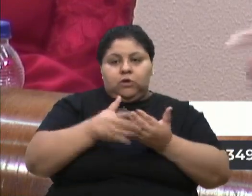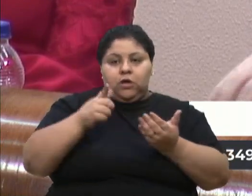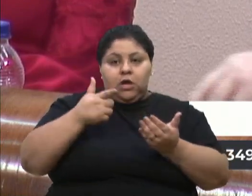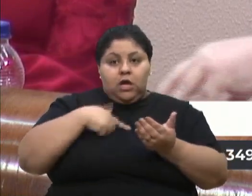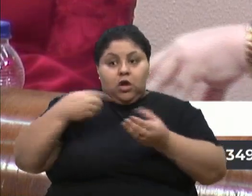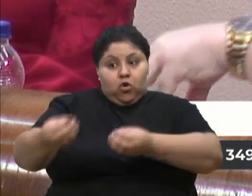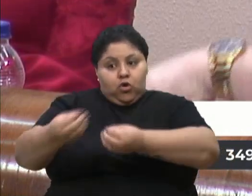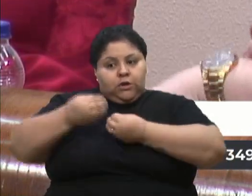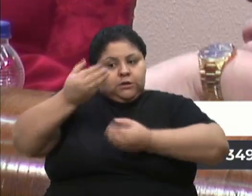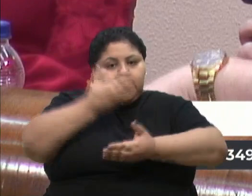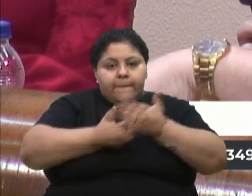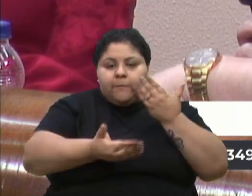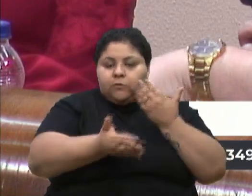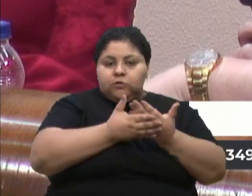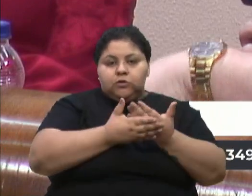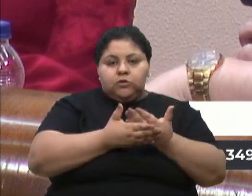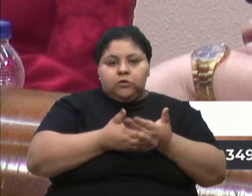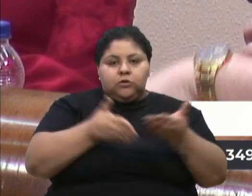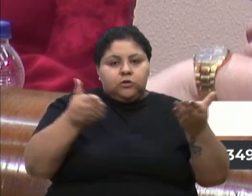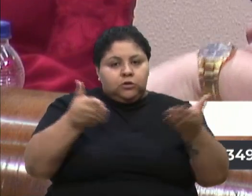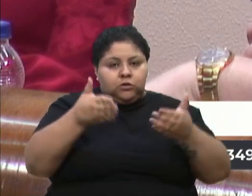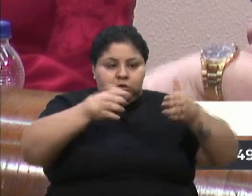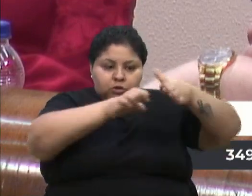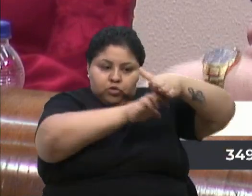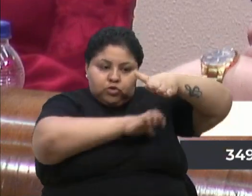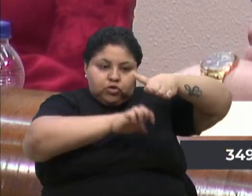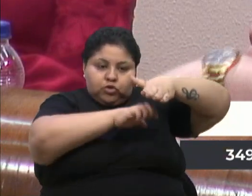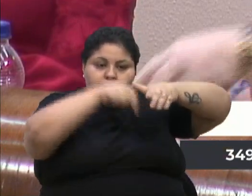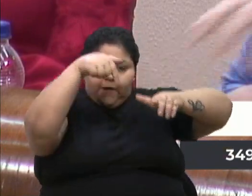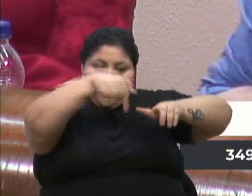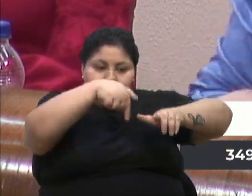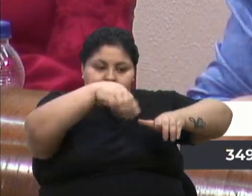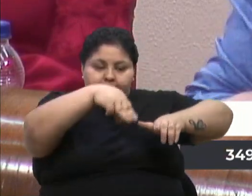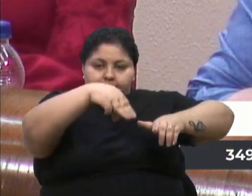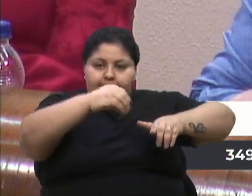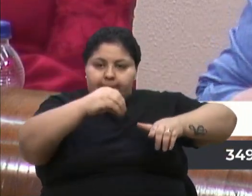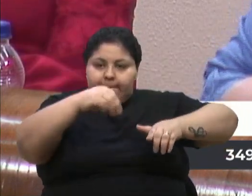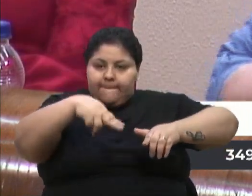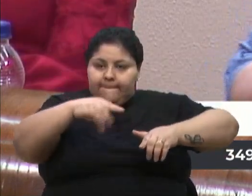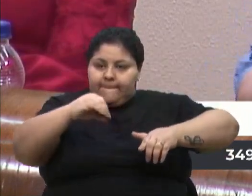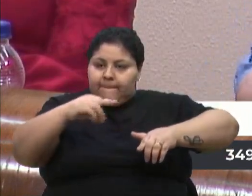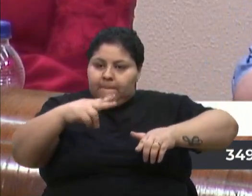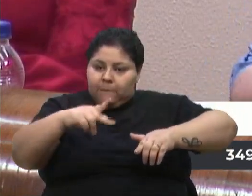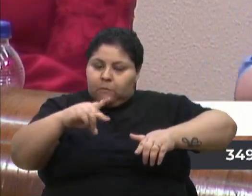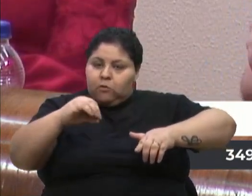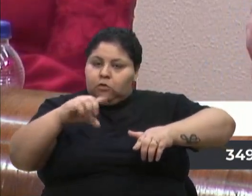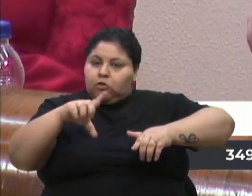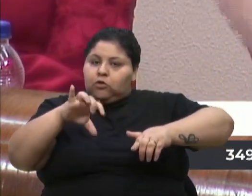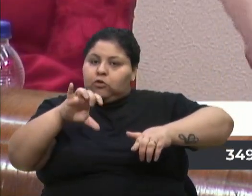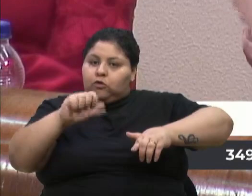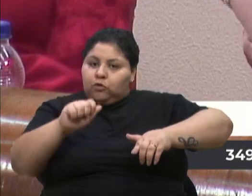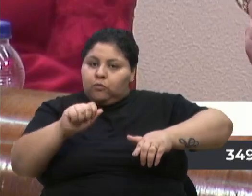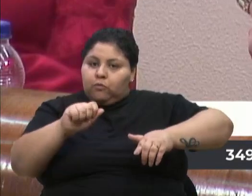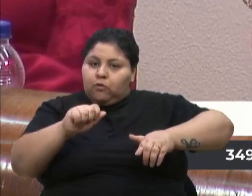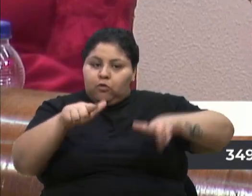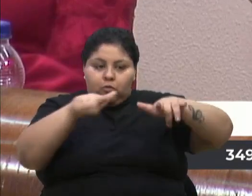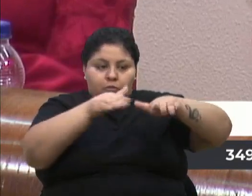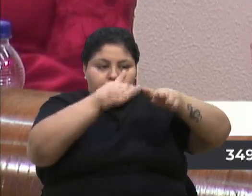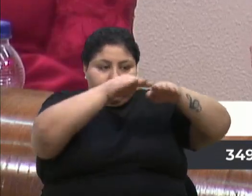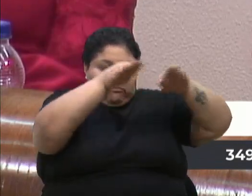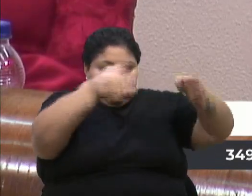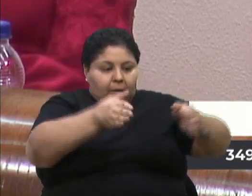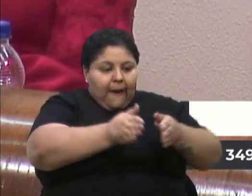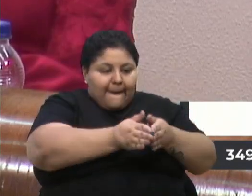todos. Hoje, se a empresa que está aqui no monopólio de Caxias quiser me visitar, a minha porta é aberta, vereador Schalco.